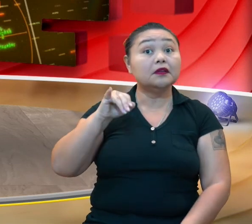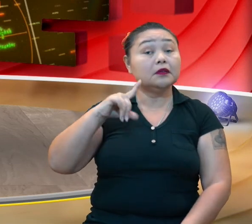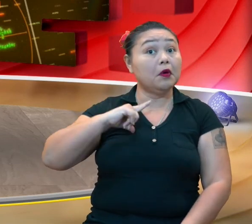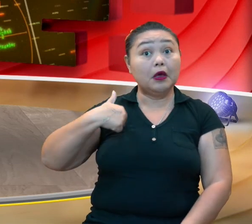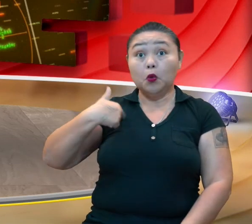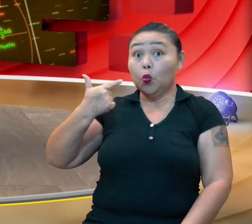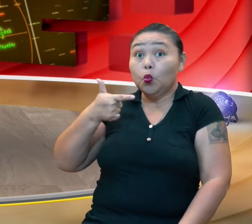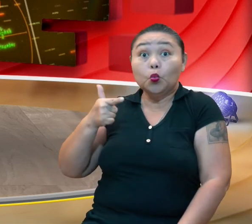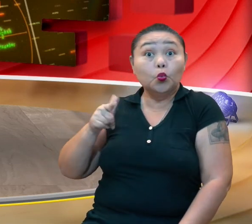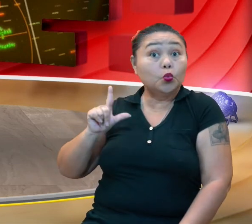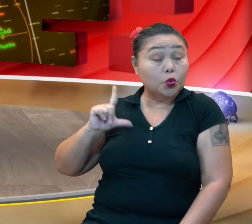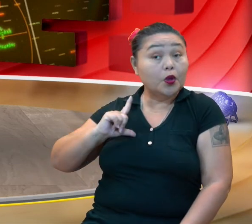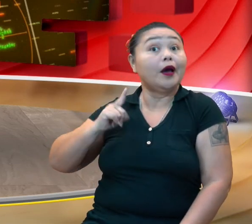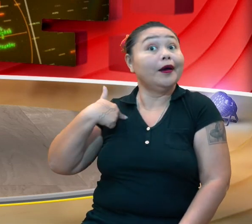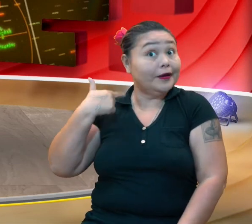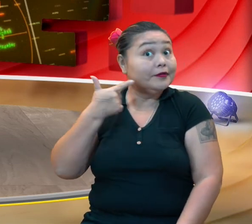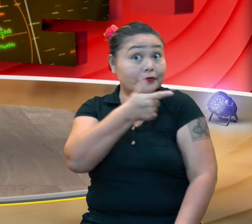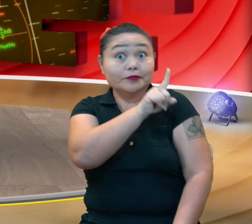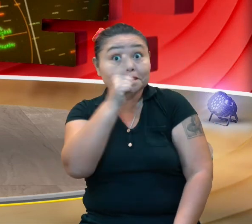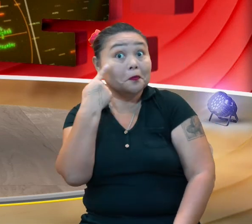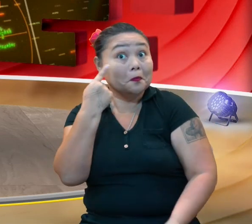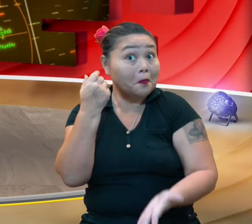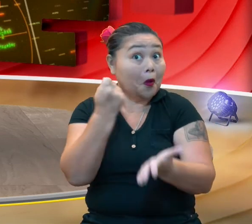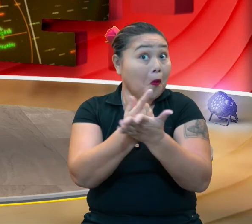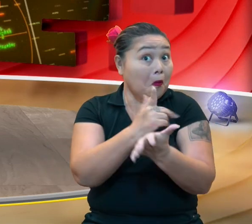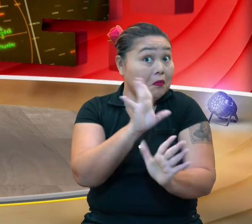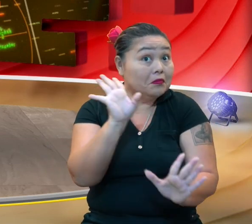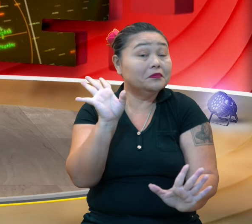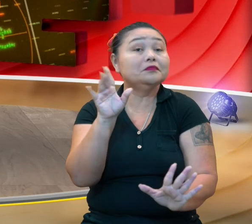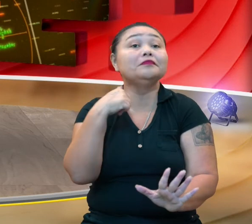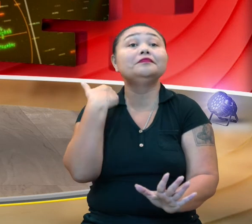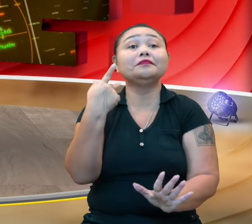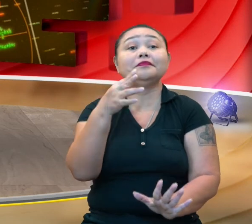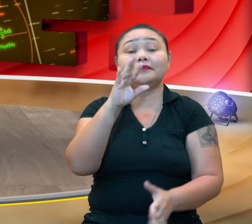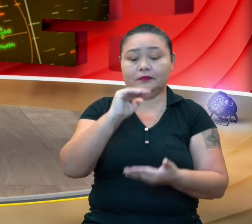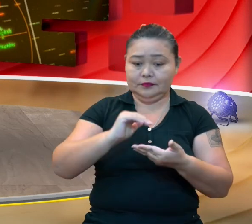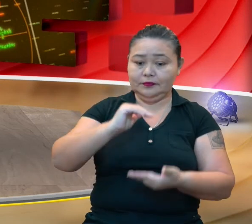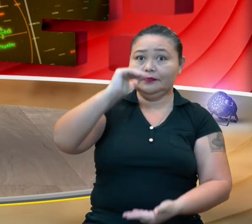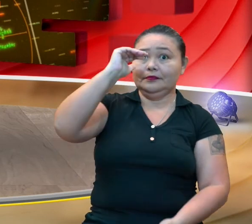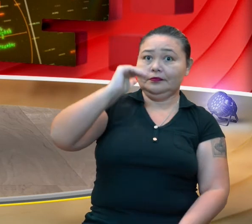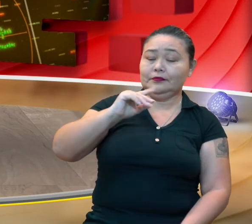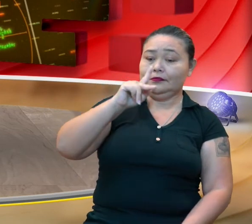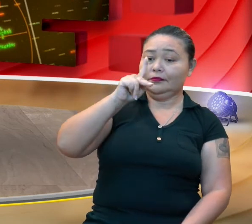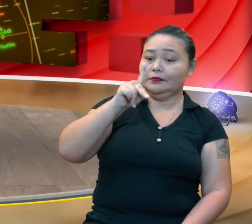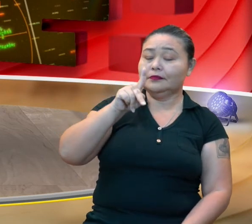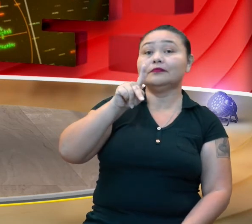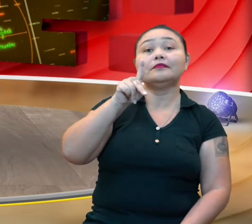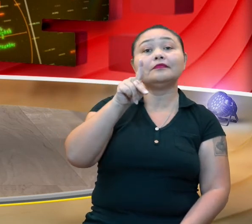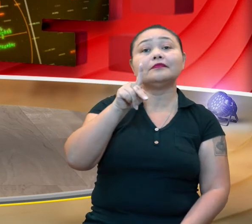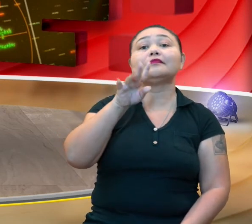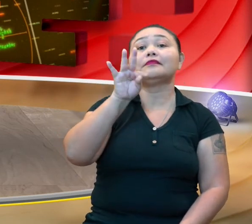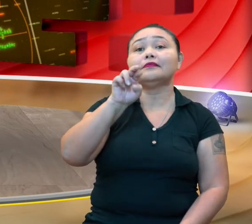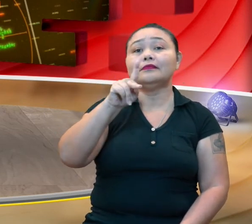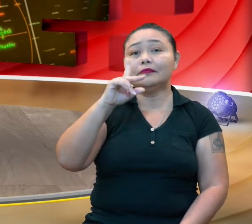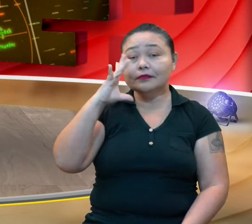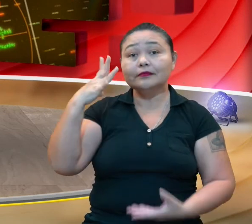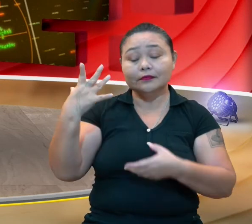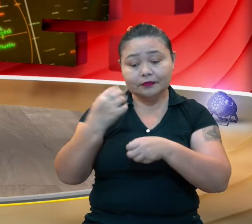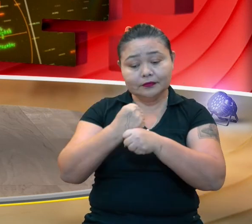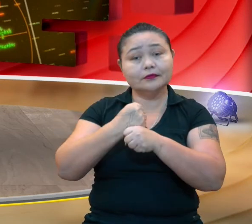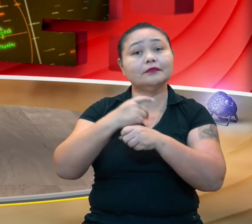vou providenciar. Hein, gente? Mas o tripé vai ter uma alturinha, tá? Aí você sabe que tem que somar sempre aquela altura ali,